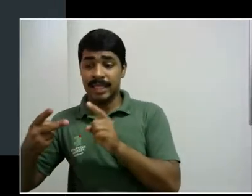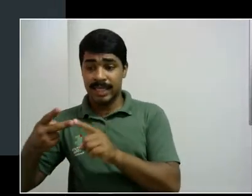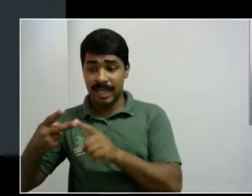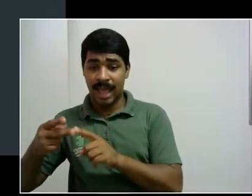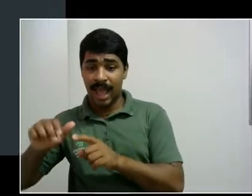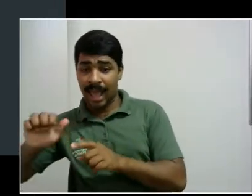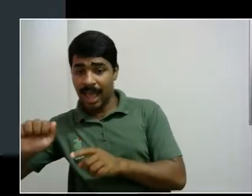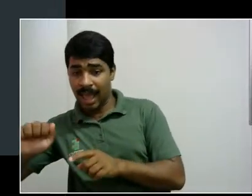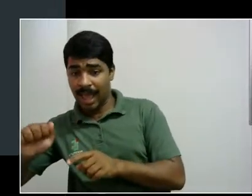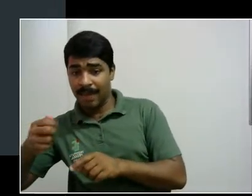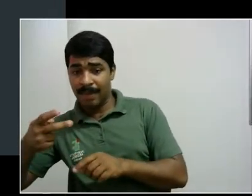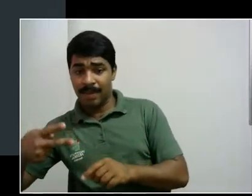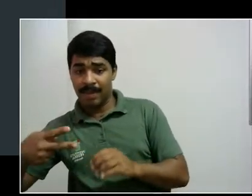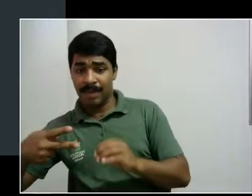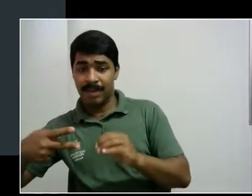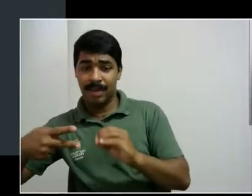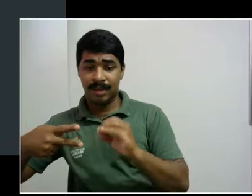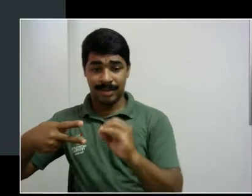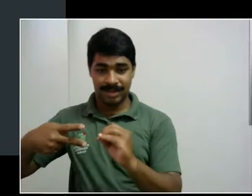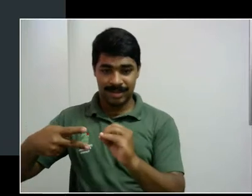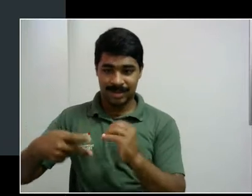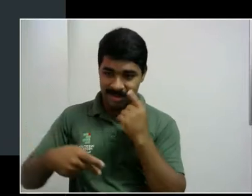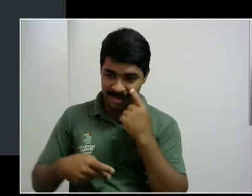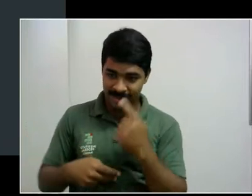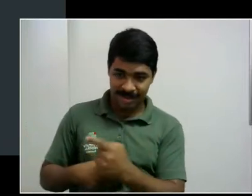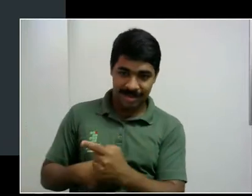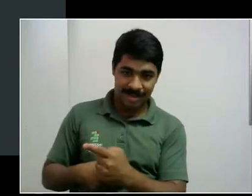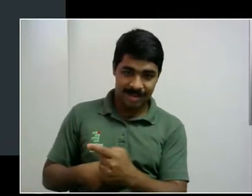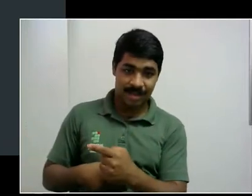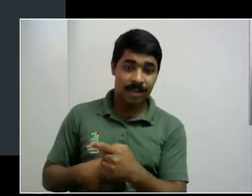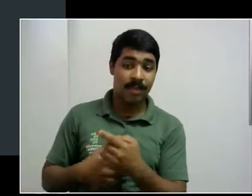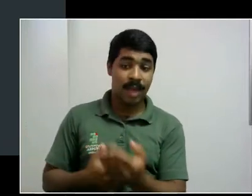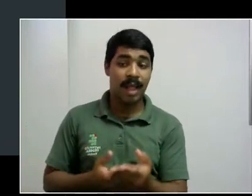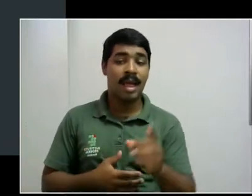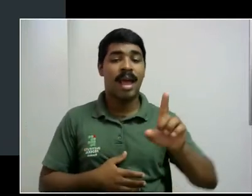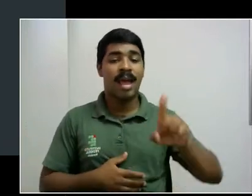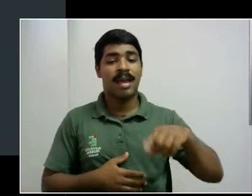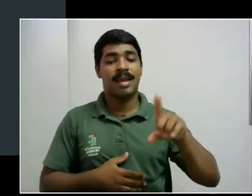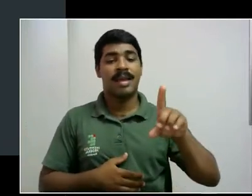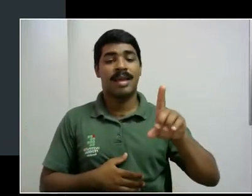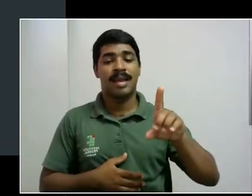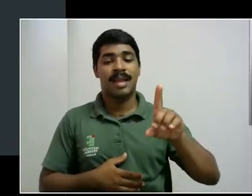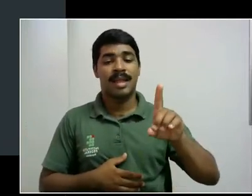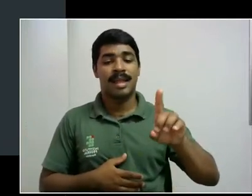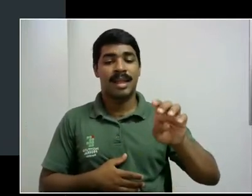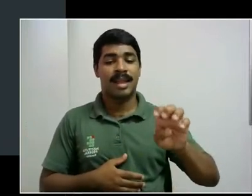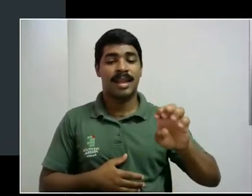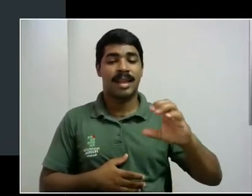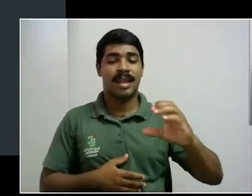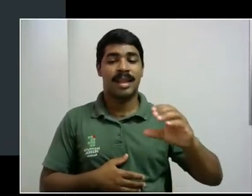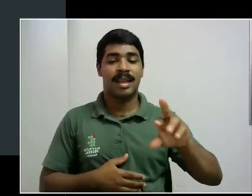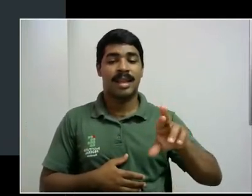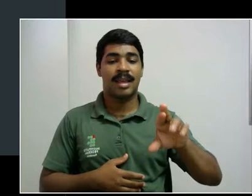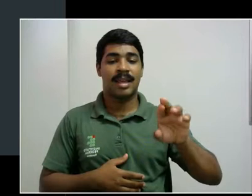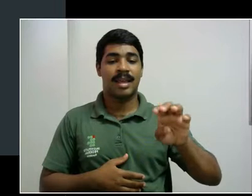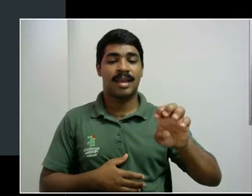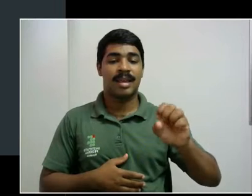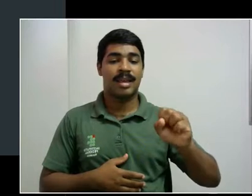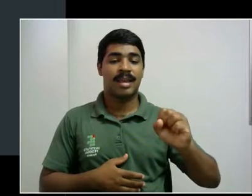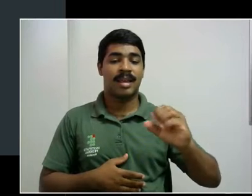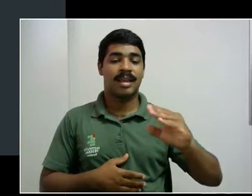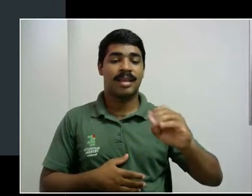Então, claro, o a poderia ser zero também, tá? Se ele for zero, a função seria constante. Mas assim, a função ela vai ser